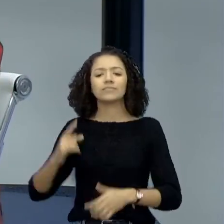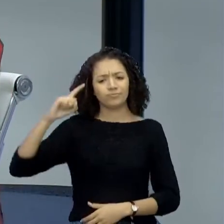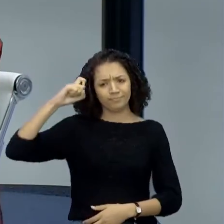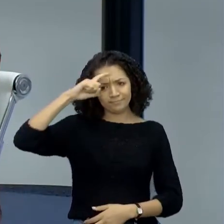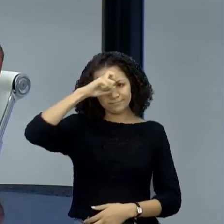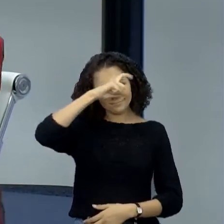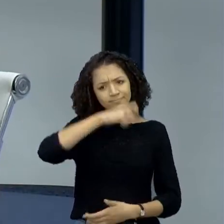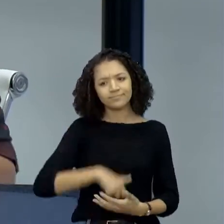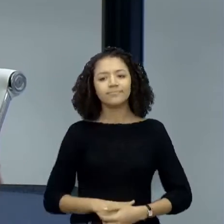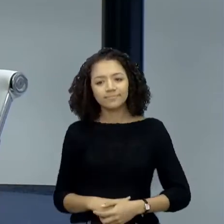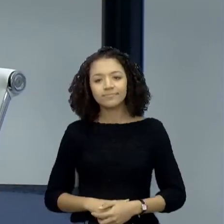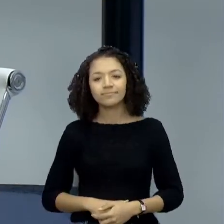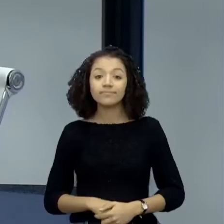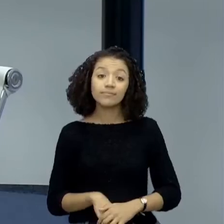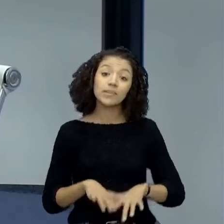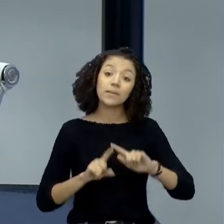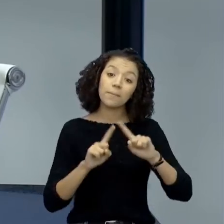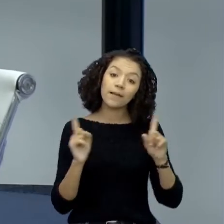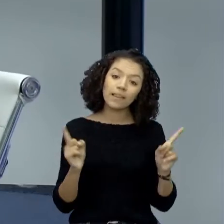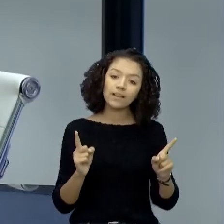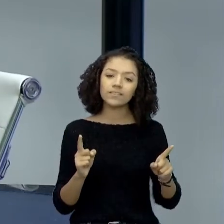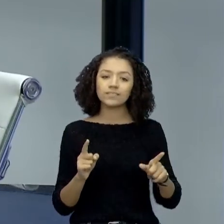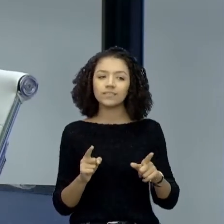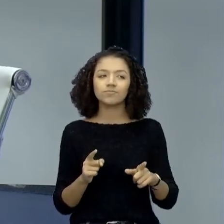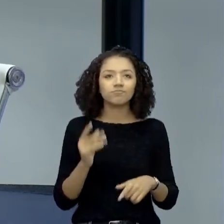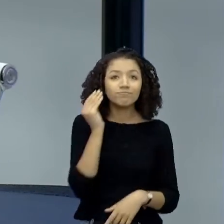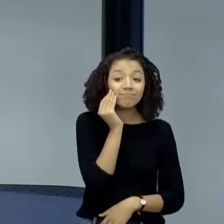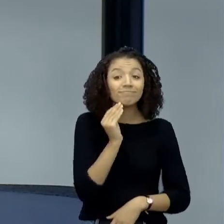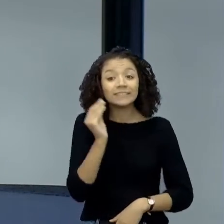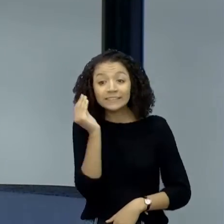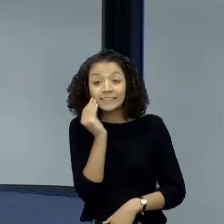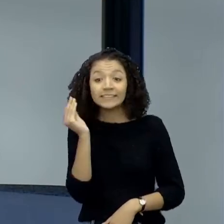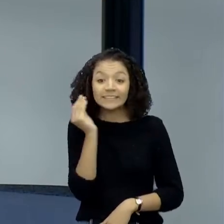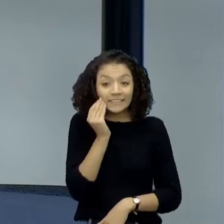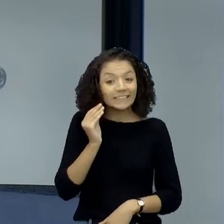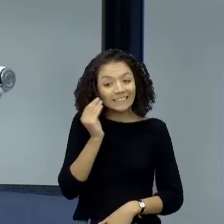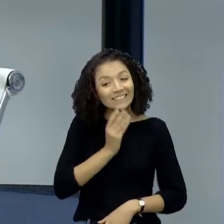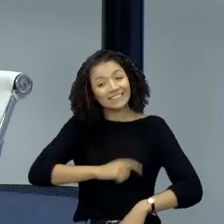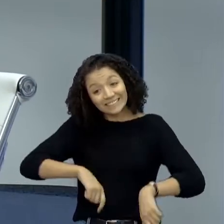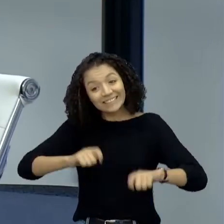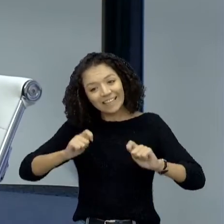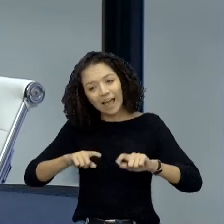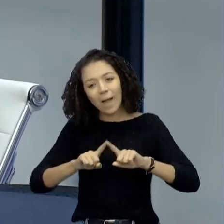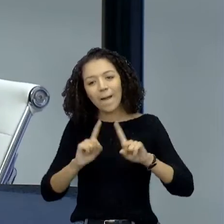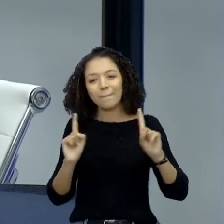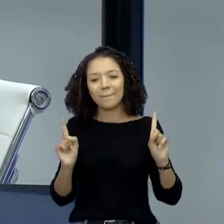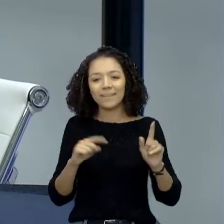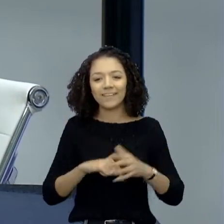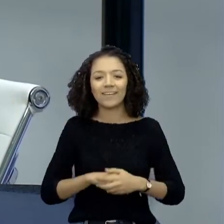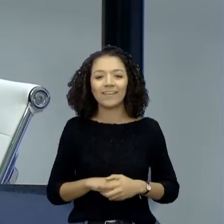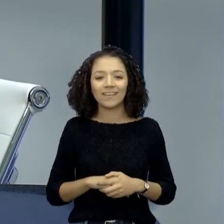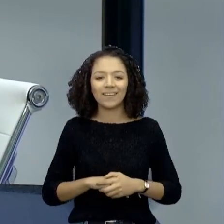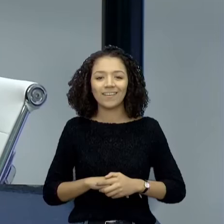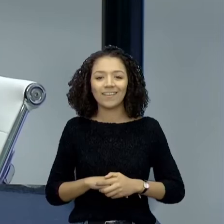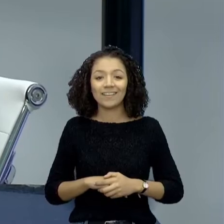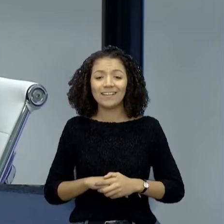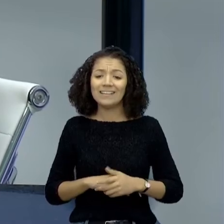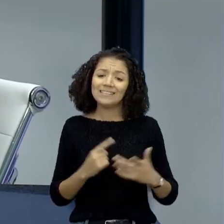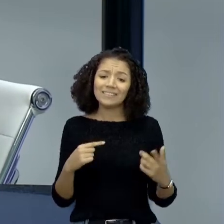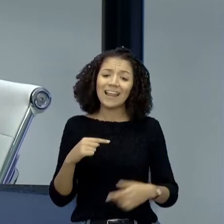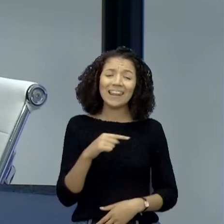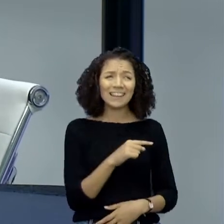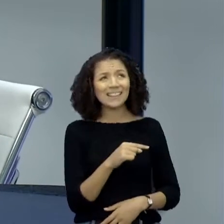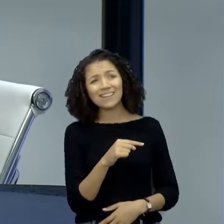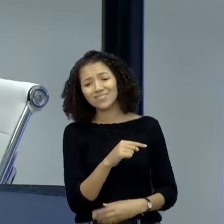conversar. Nada que não seja contornável, né? Mas eu acho que essa talvez seja um ponto, não